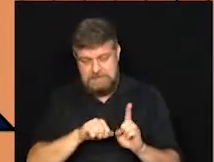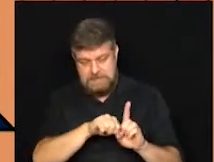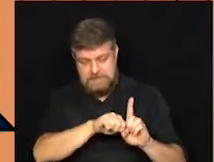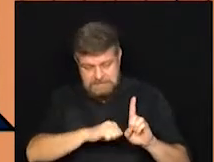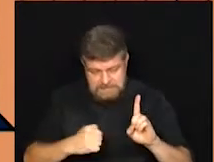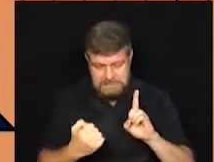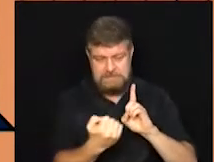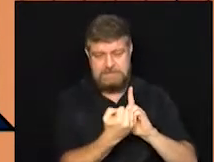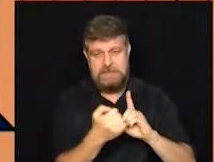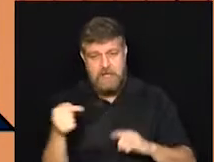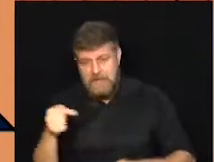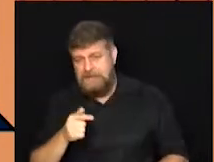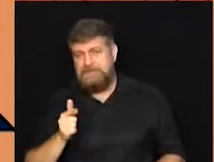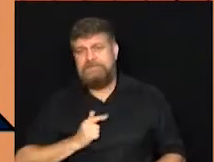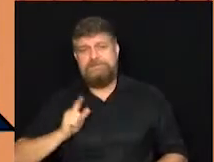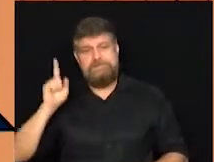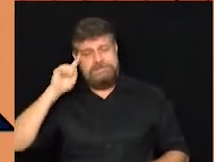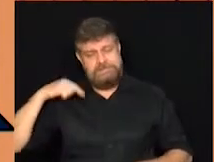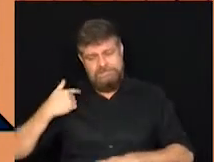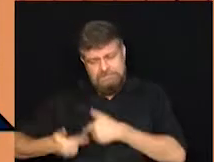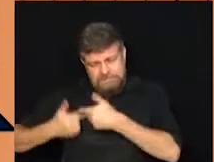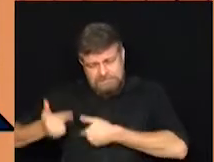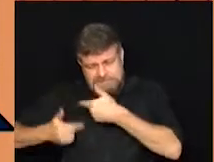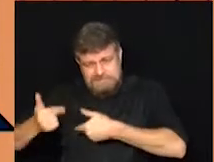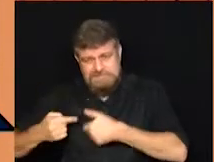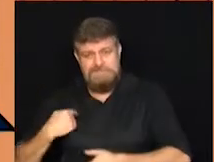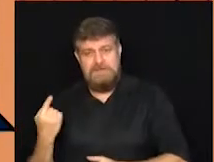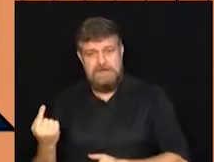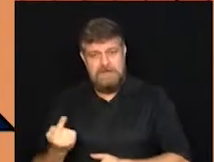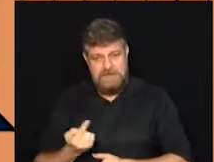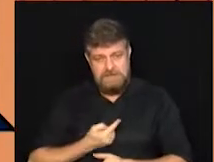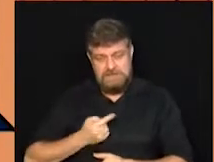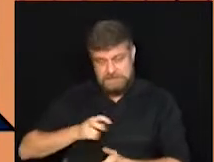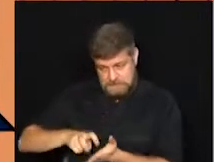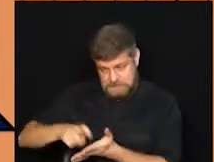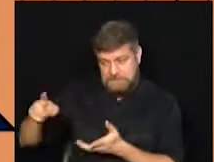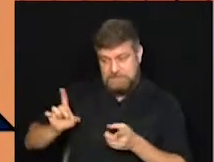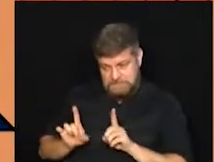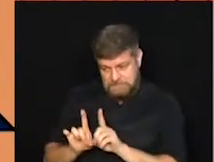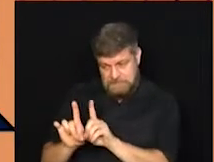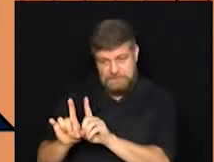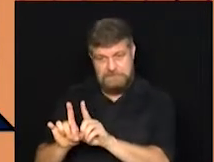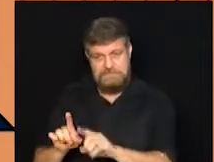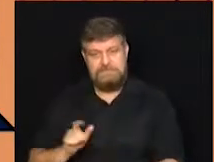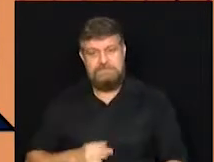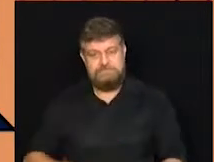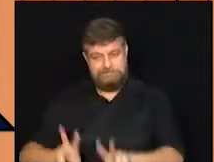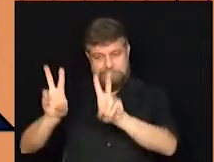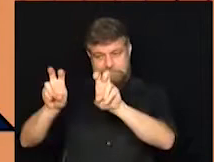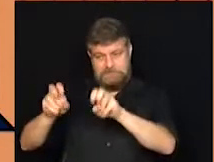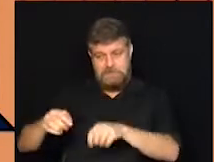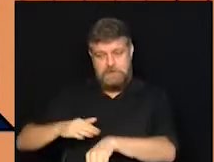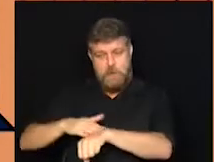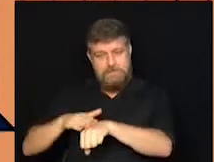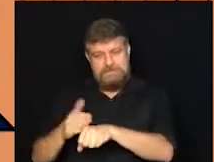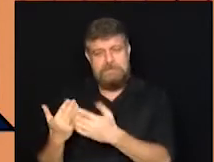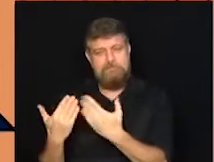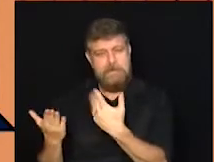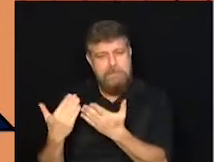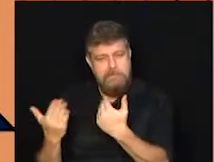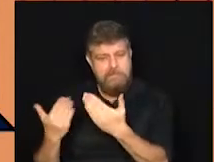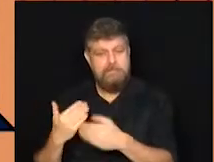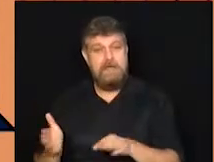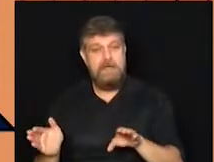que ela teve um dia cheio hoje, que a gente estava junto no período da manhã, falando justamente sobre isso. E quero agradecer a